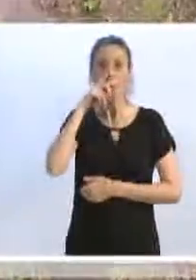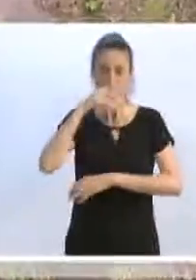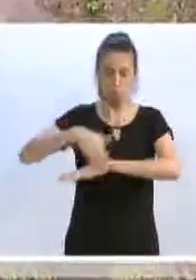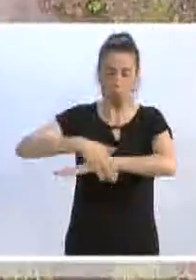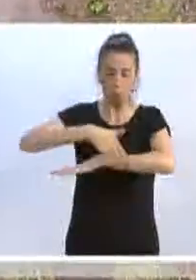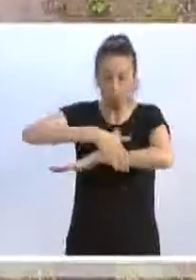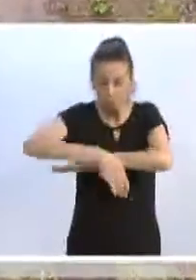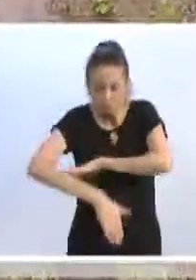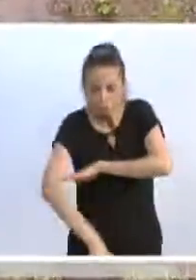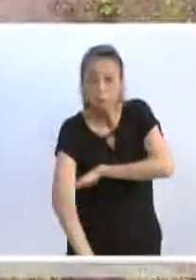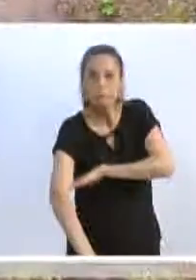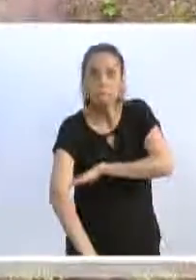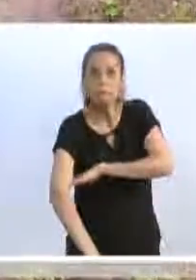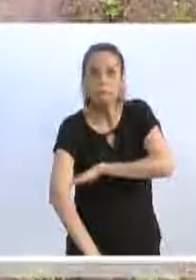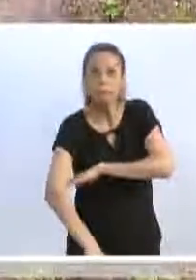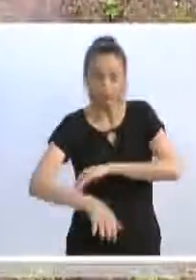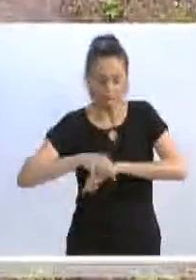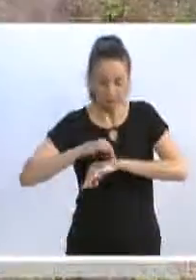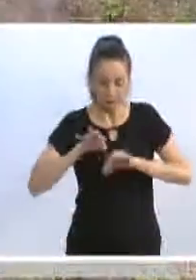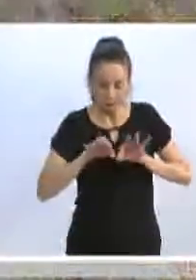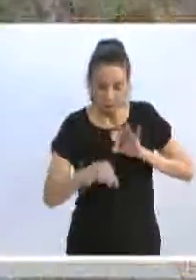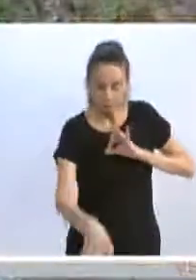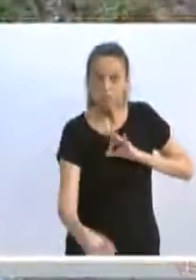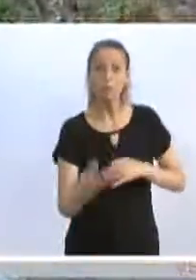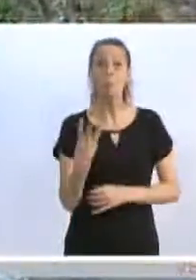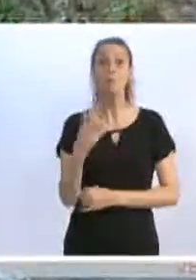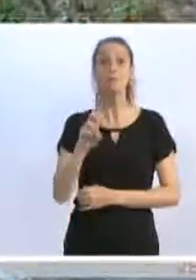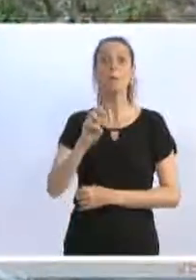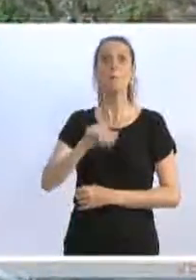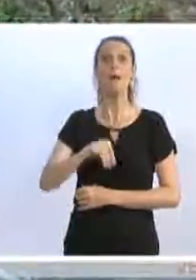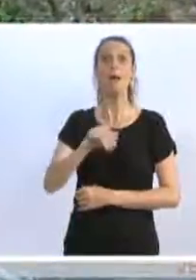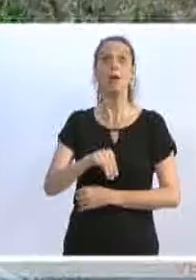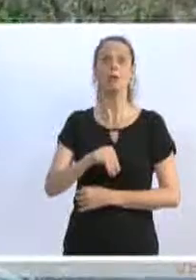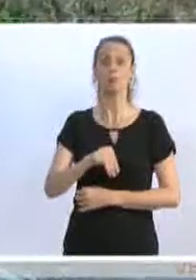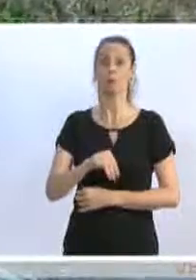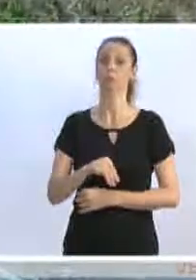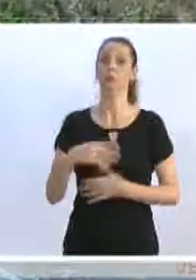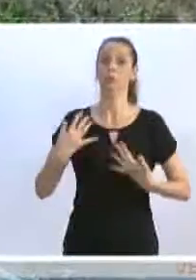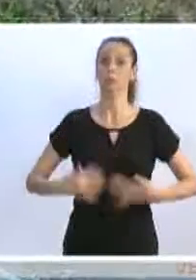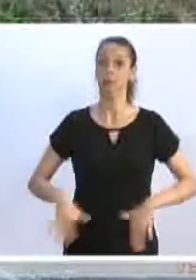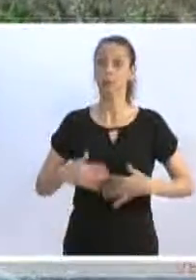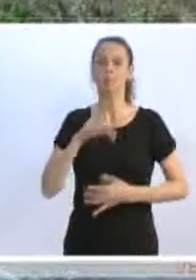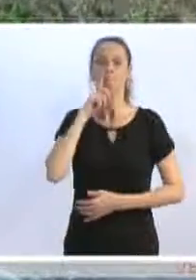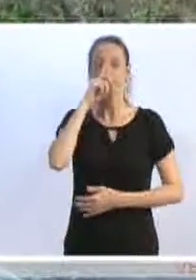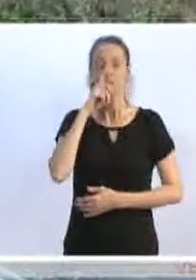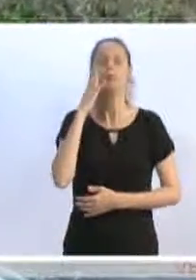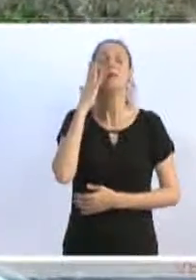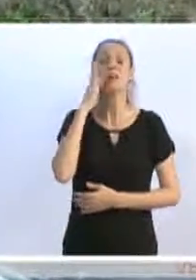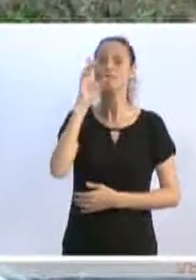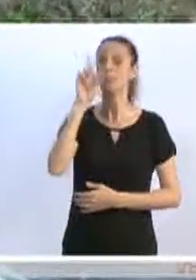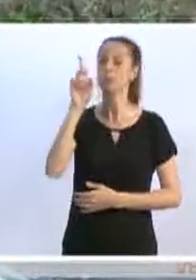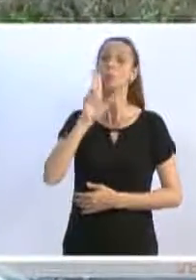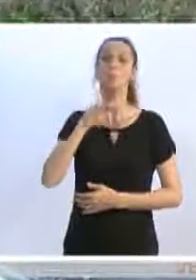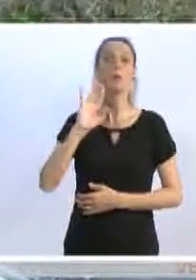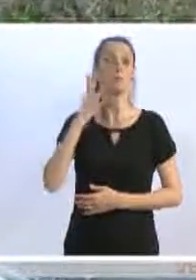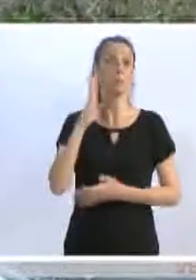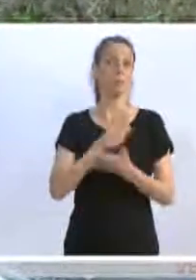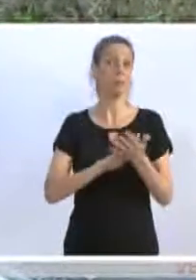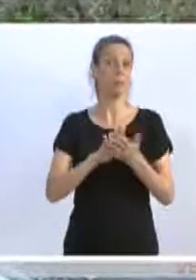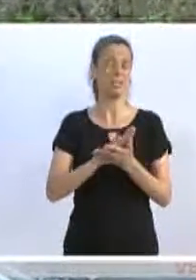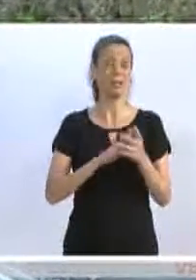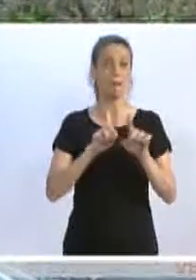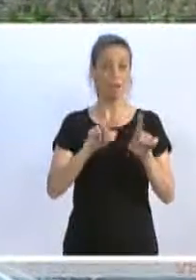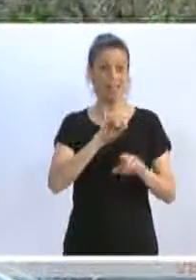e 45 metros de altura graças a deus até hoje não aconteceu absolutamente nada tivesse acontecido alguma coisa tenho certeza